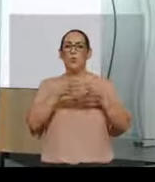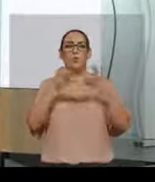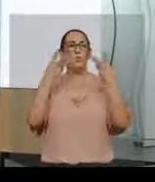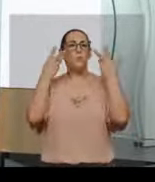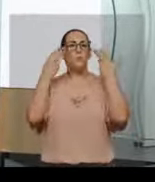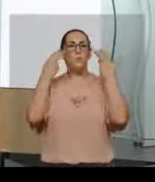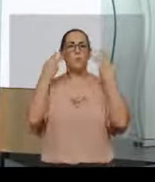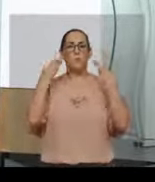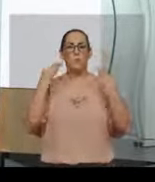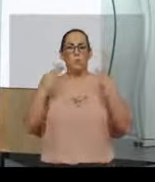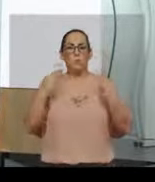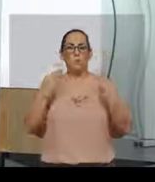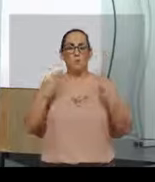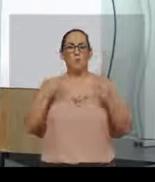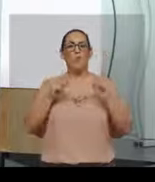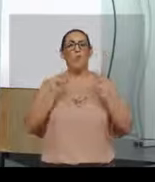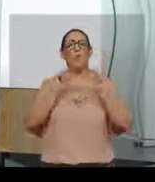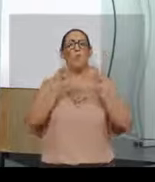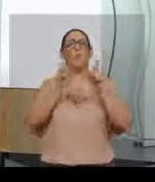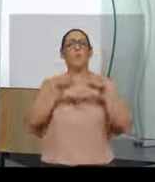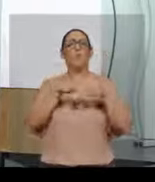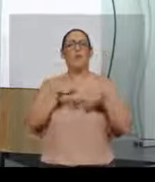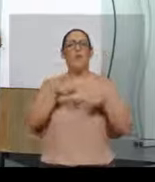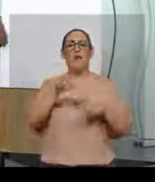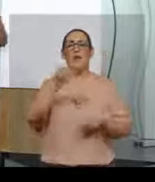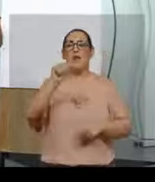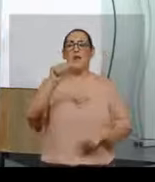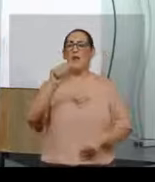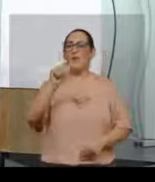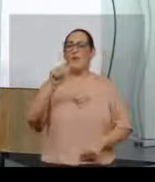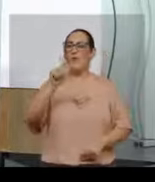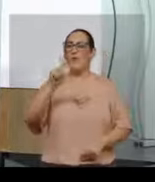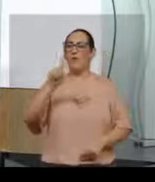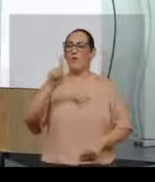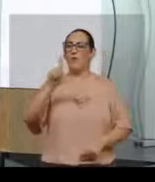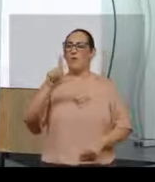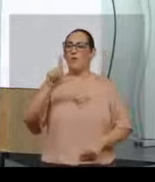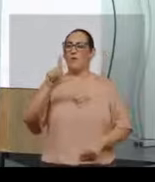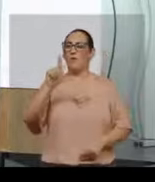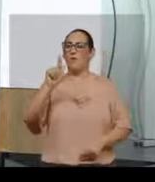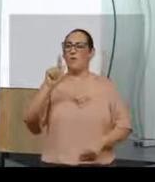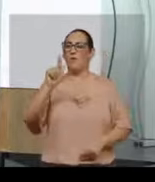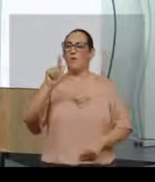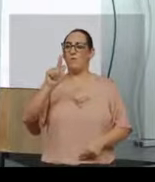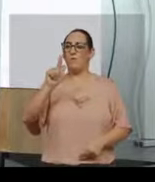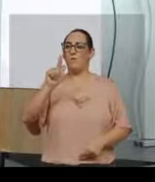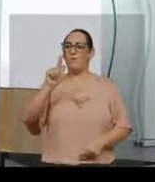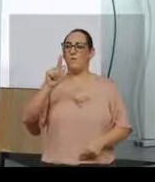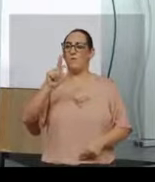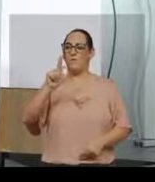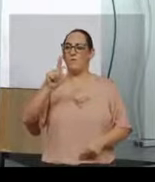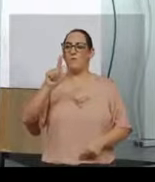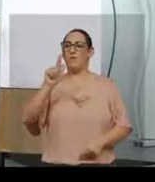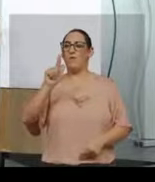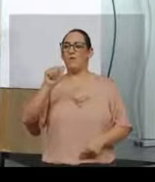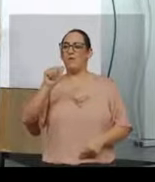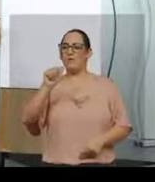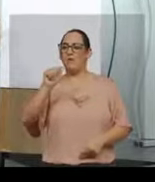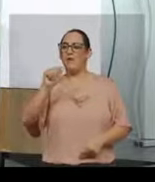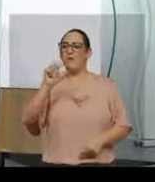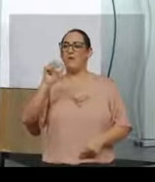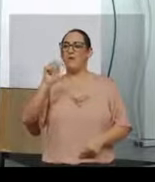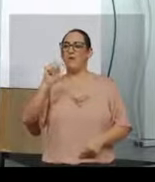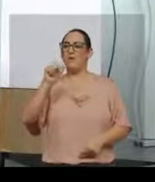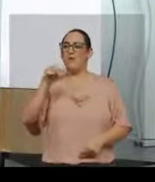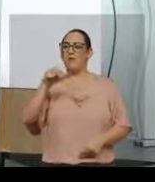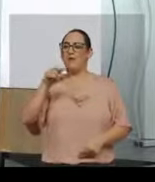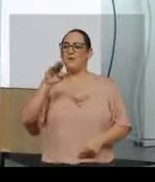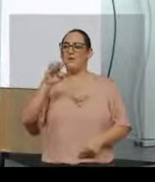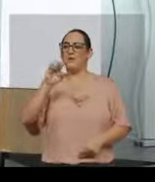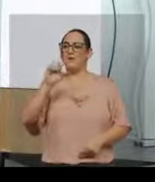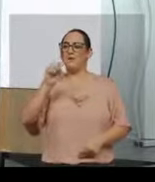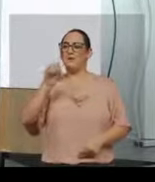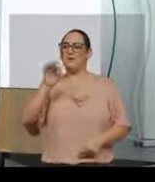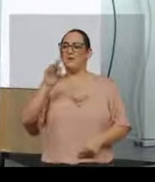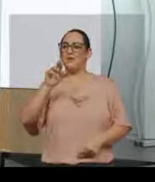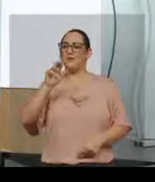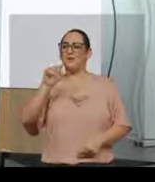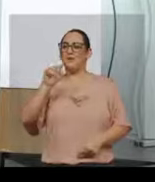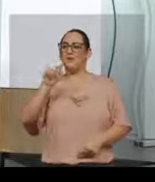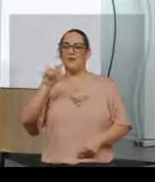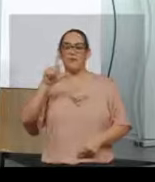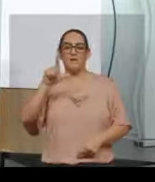uma alga ancestral. Há alguns anos, a classificação das